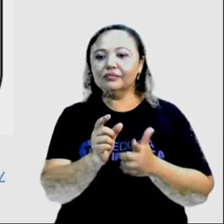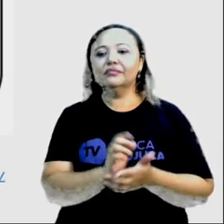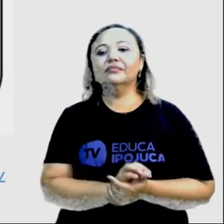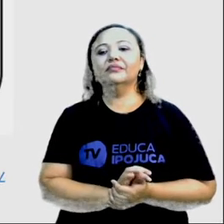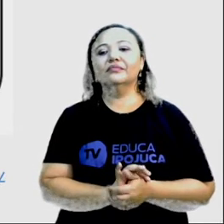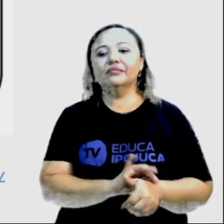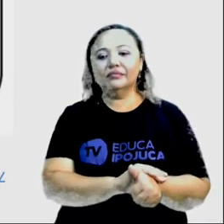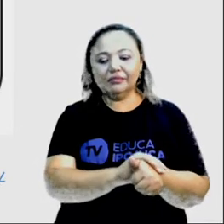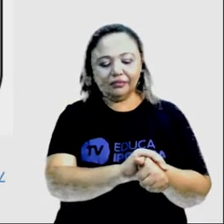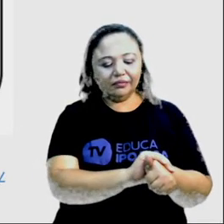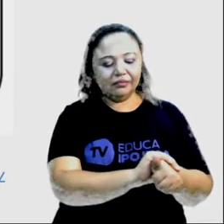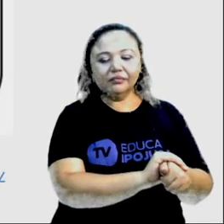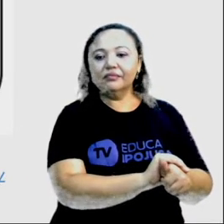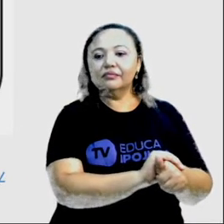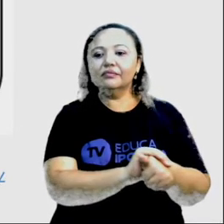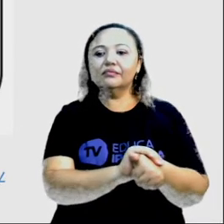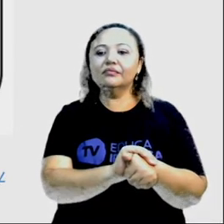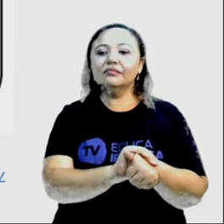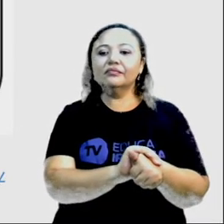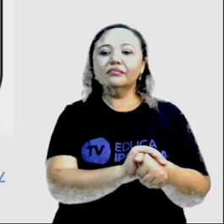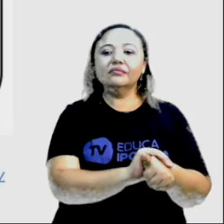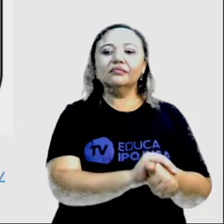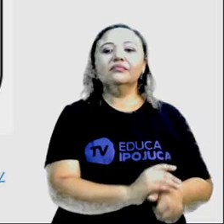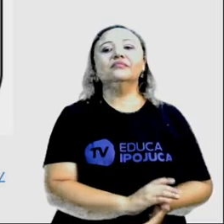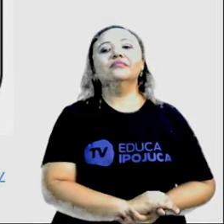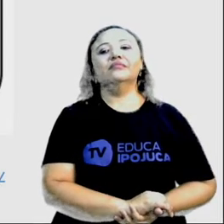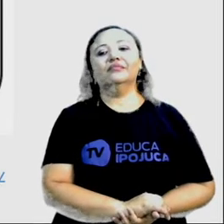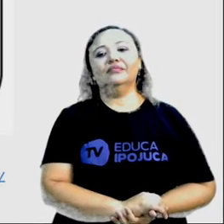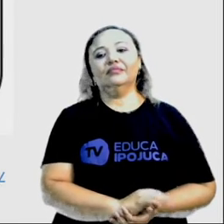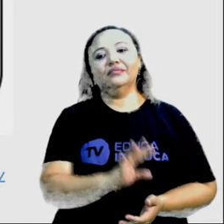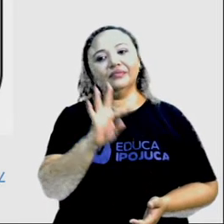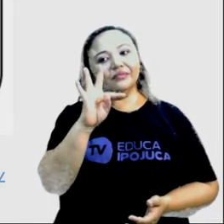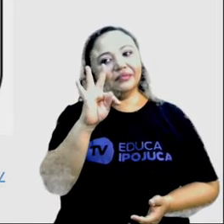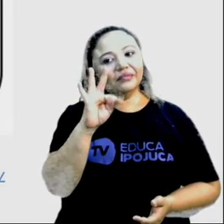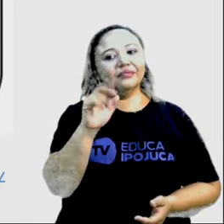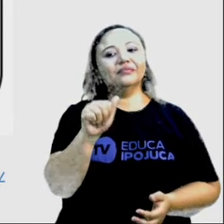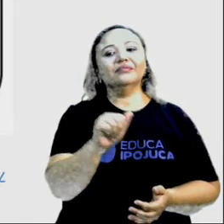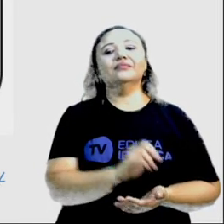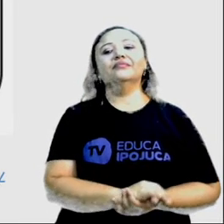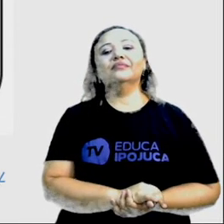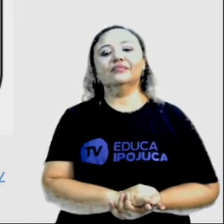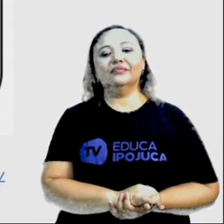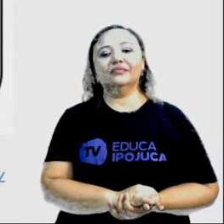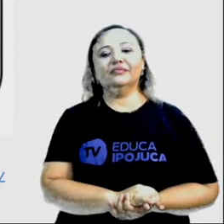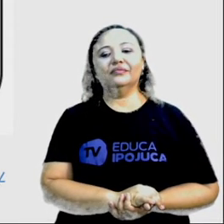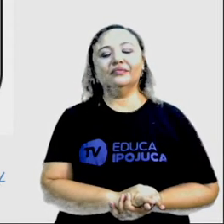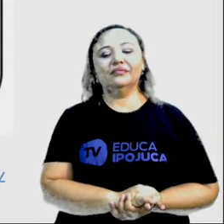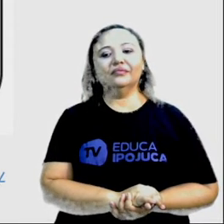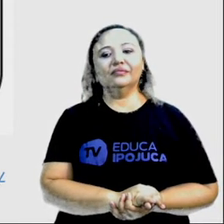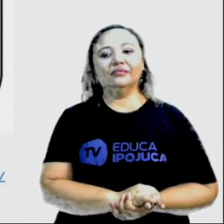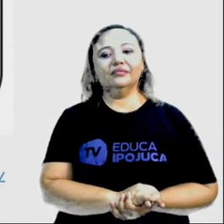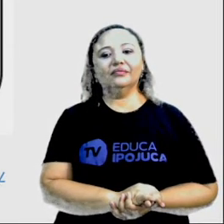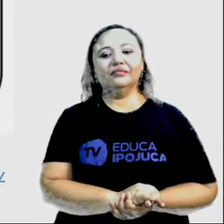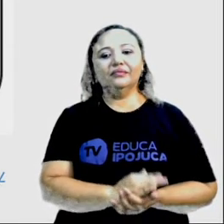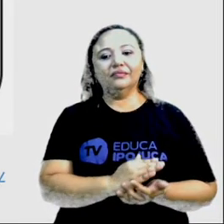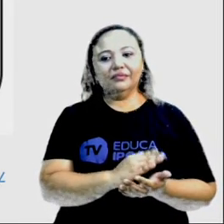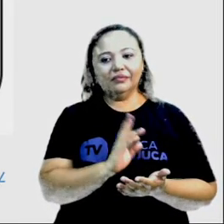Tartaruga. Então, a tartaruga inicia com a sílaba tá. Então, vamos